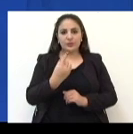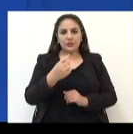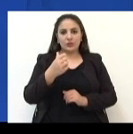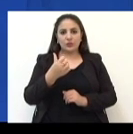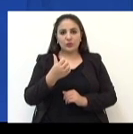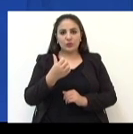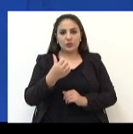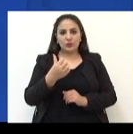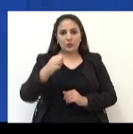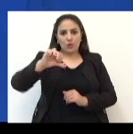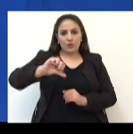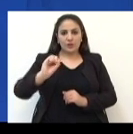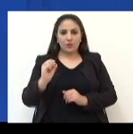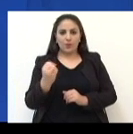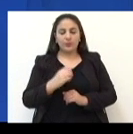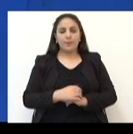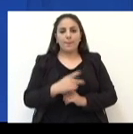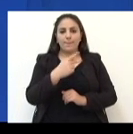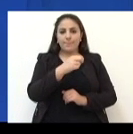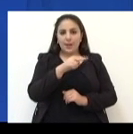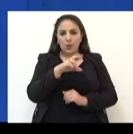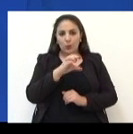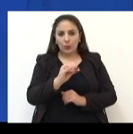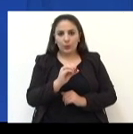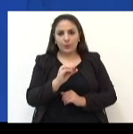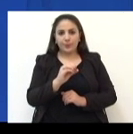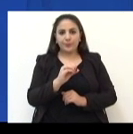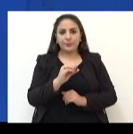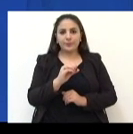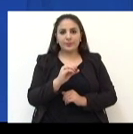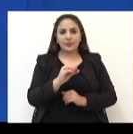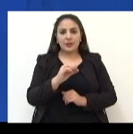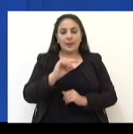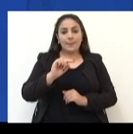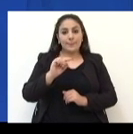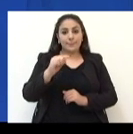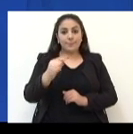2.198. Paulo Necli, do PMDB,